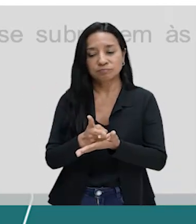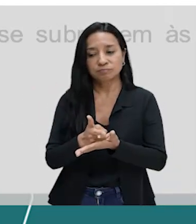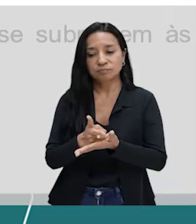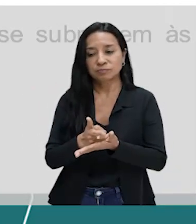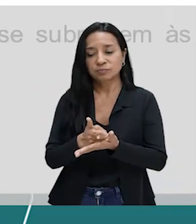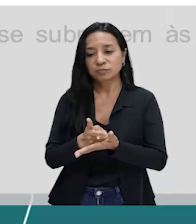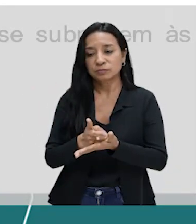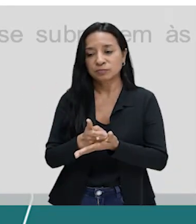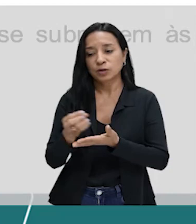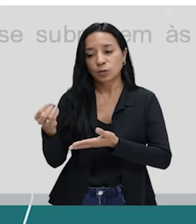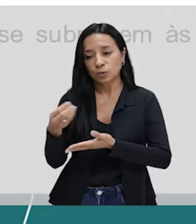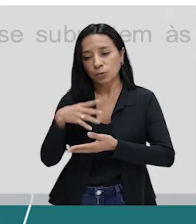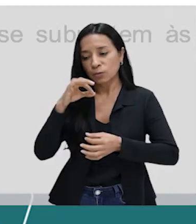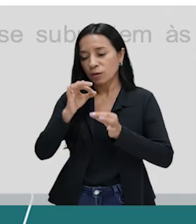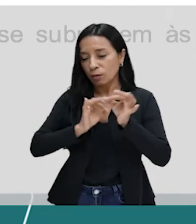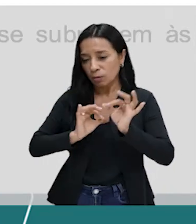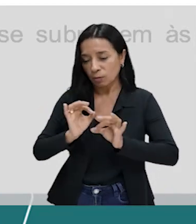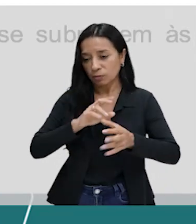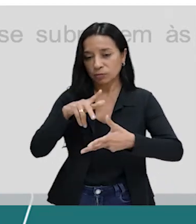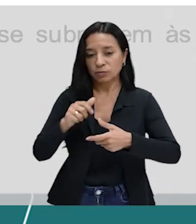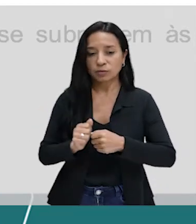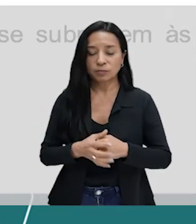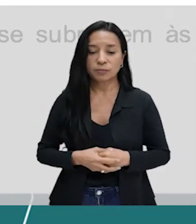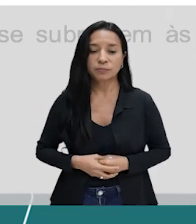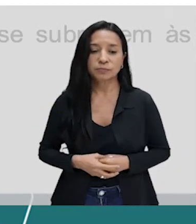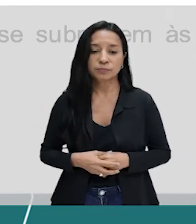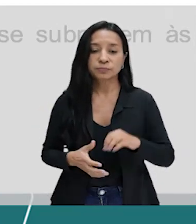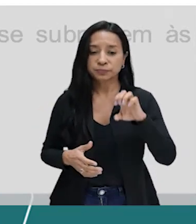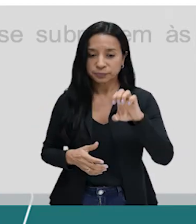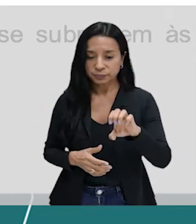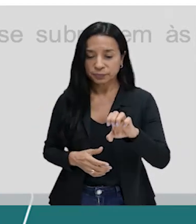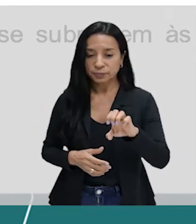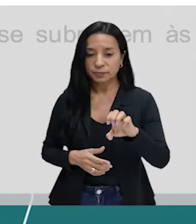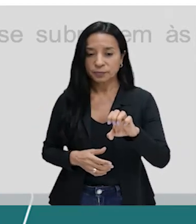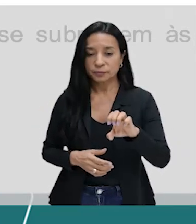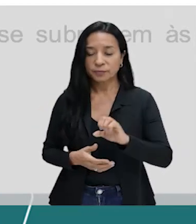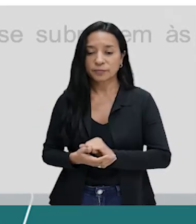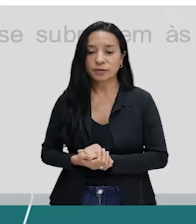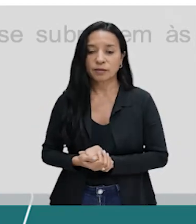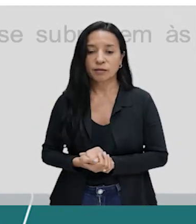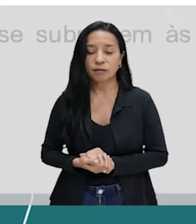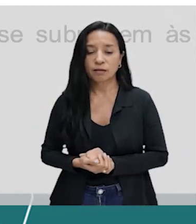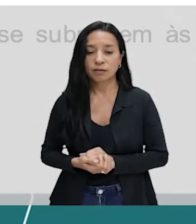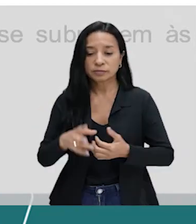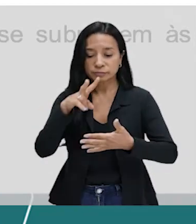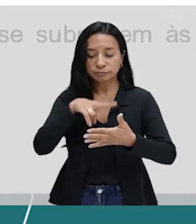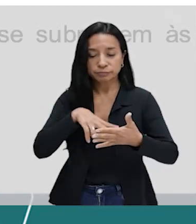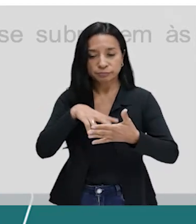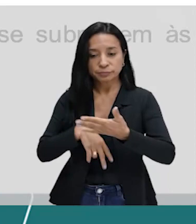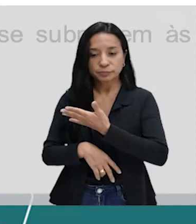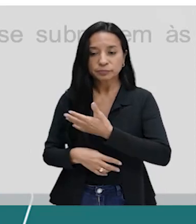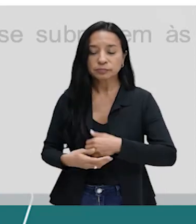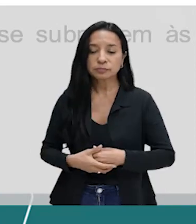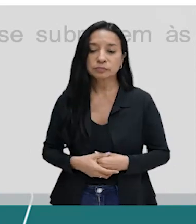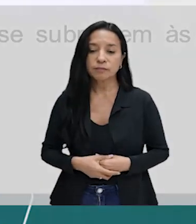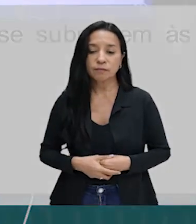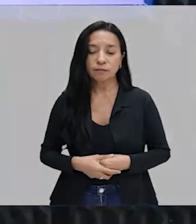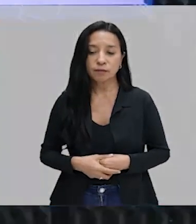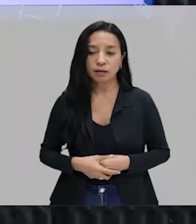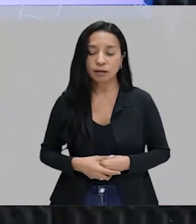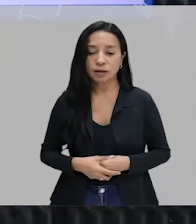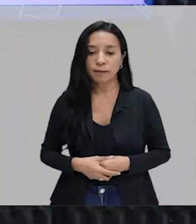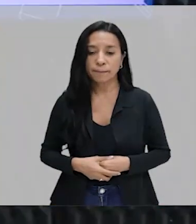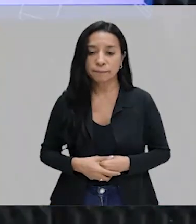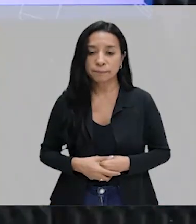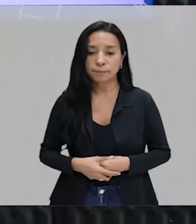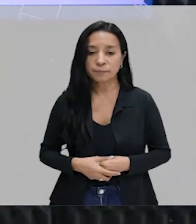ordem. A condição dos Estados Unidos como única superpotência que submete às decisões da ONU no que concerne às ações